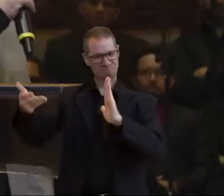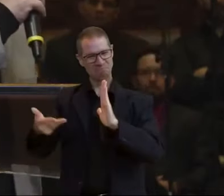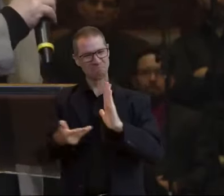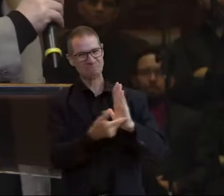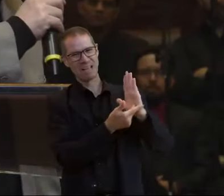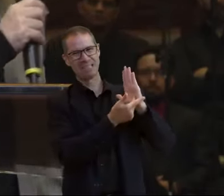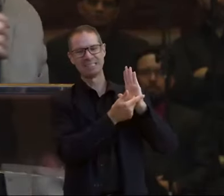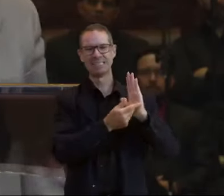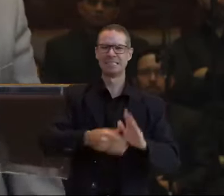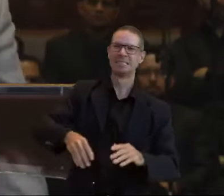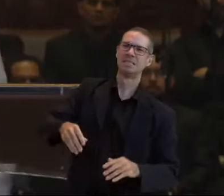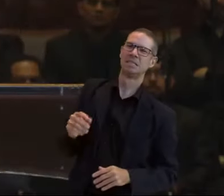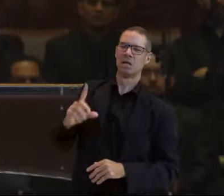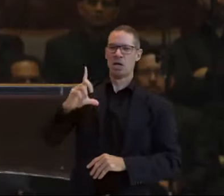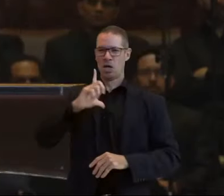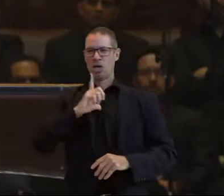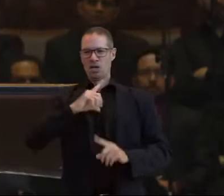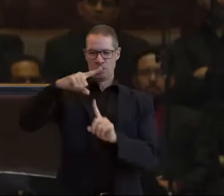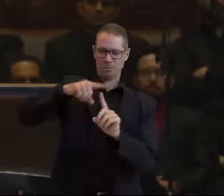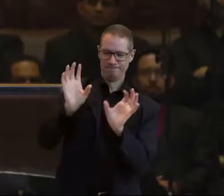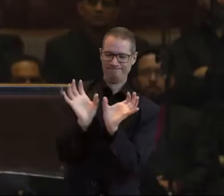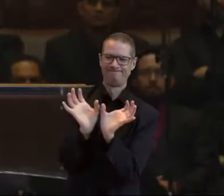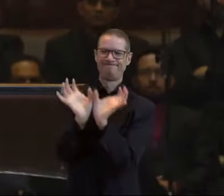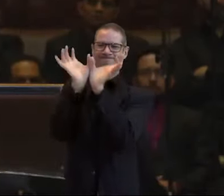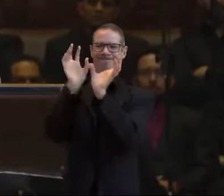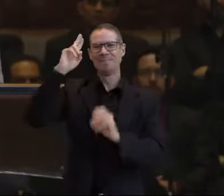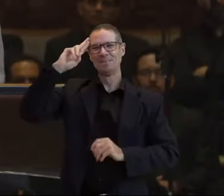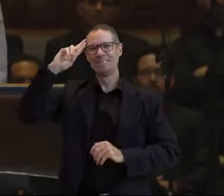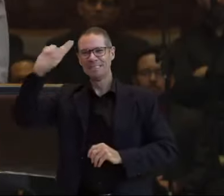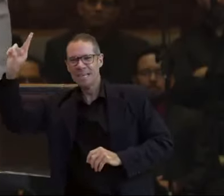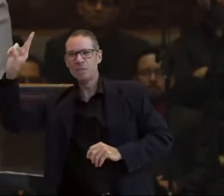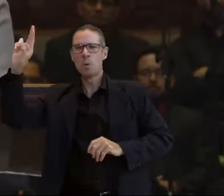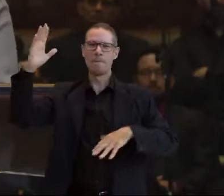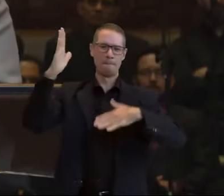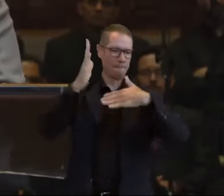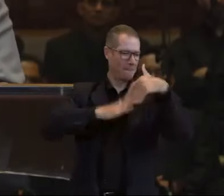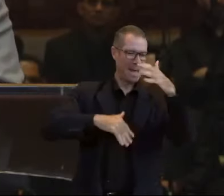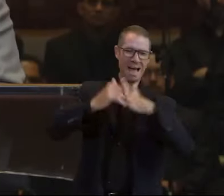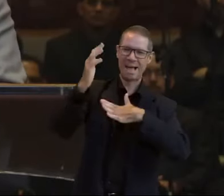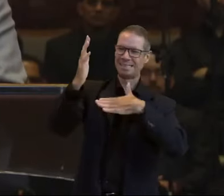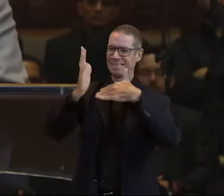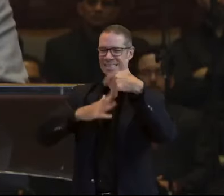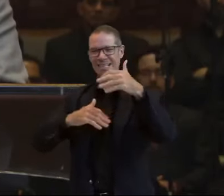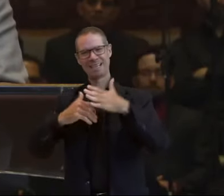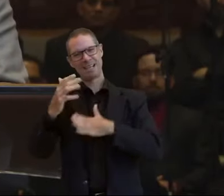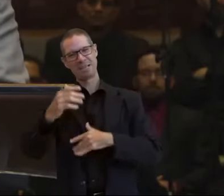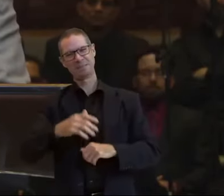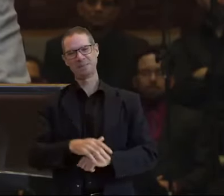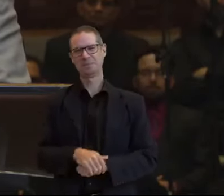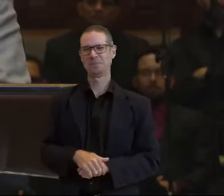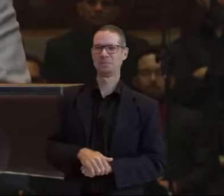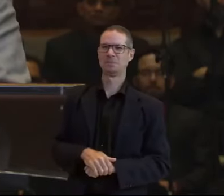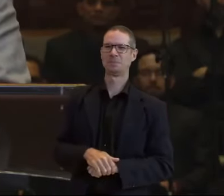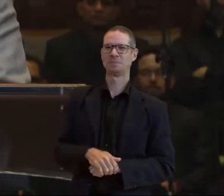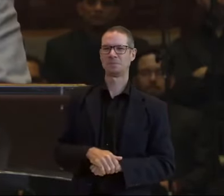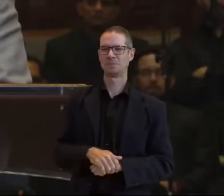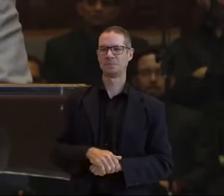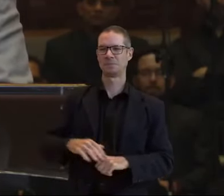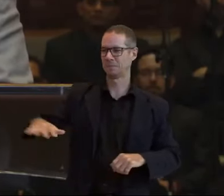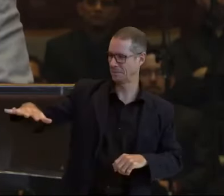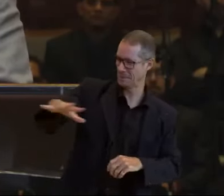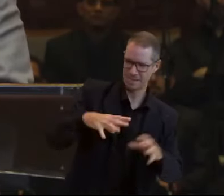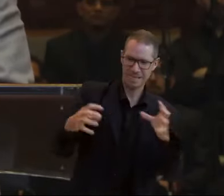aspectos da liturgia, como a ceia do Senhor, as práticas. E aí,